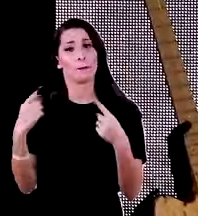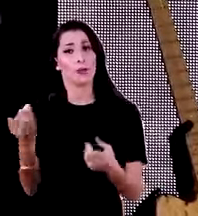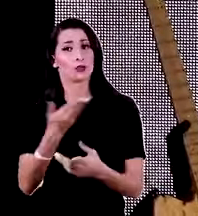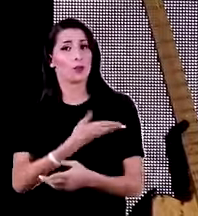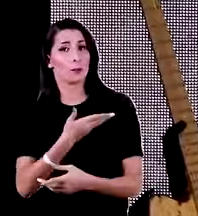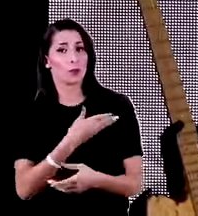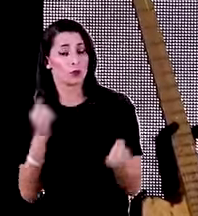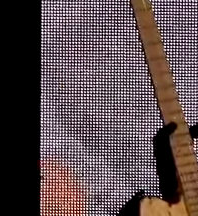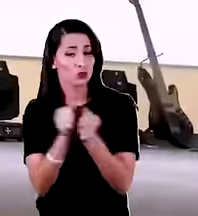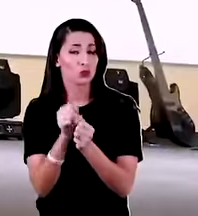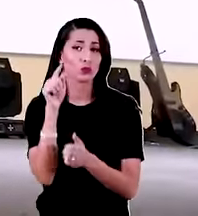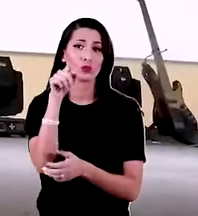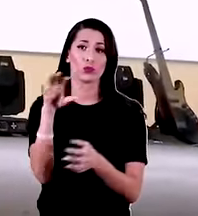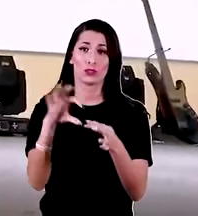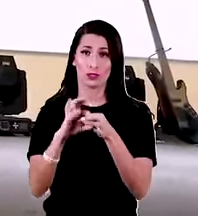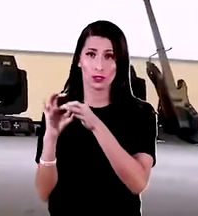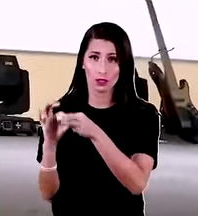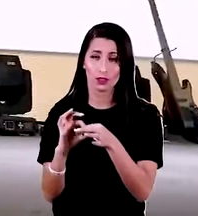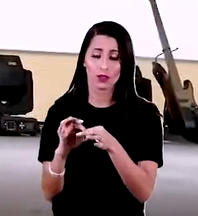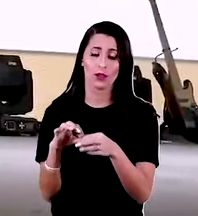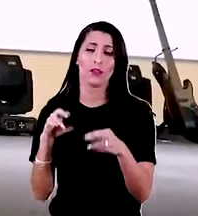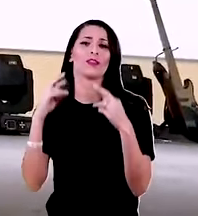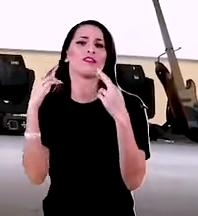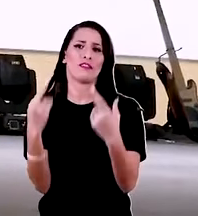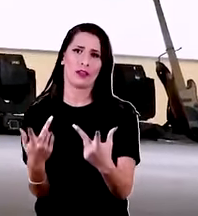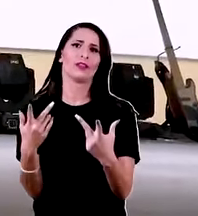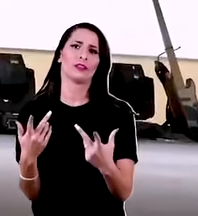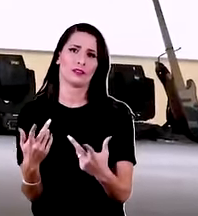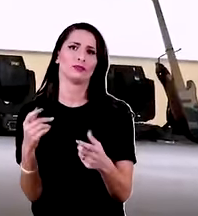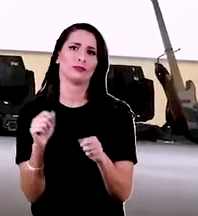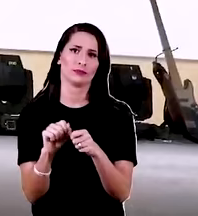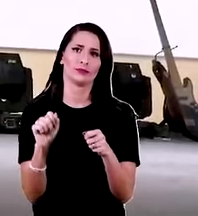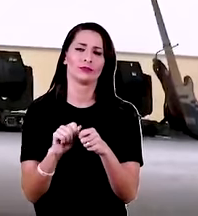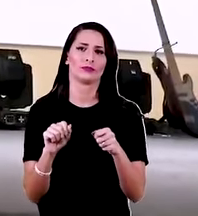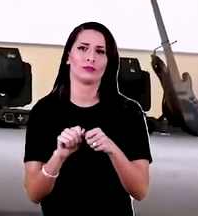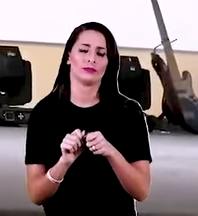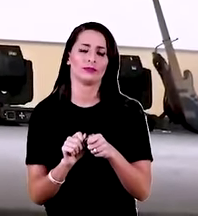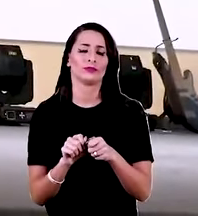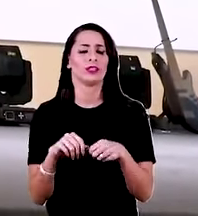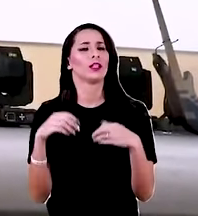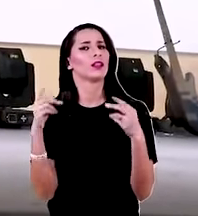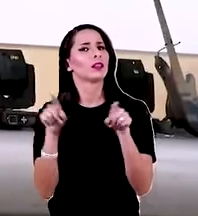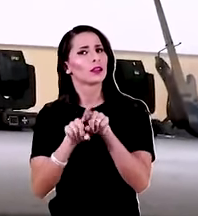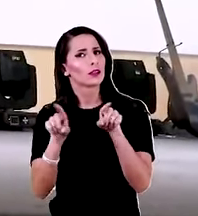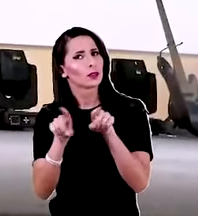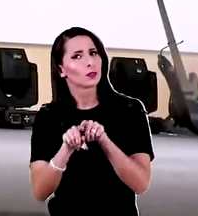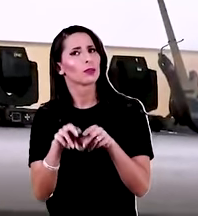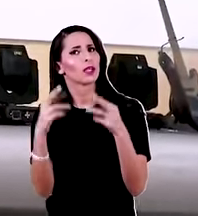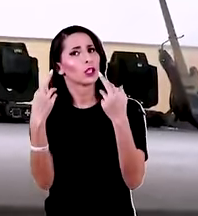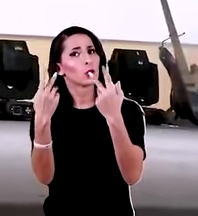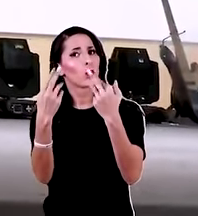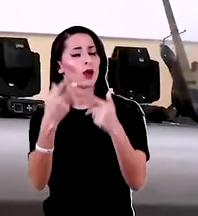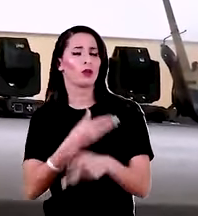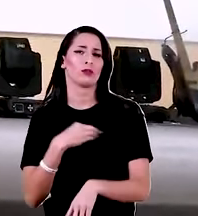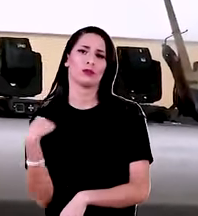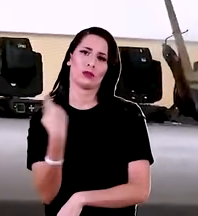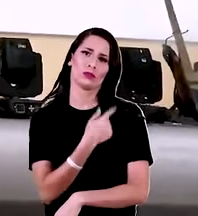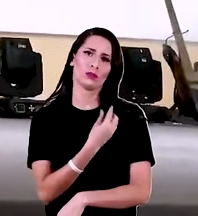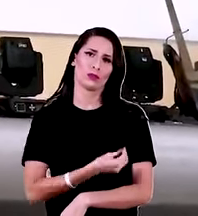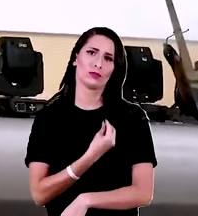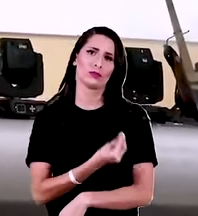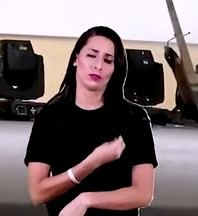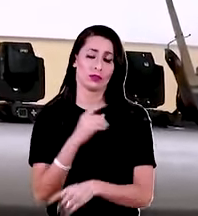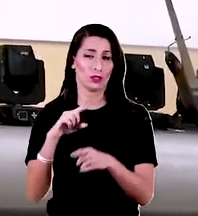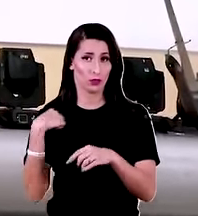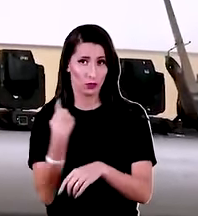pessoa junto com você na trincheira faz diferença. Faz ou não faz? Assim também é na nossa vida. A gente vai enfrentar guerras, vai ou não